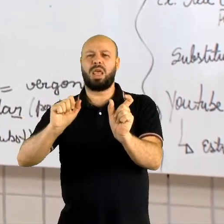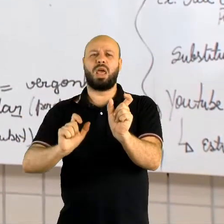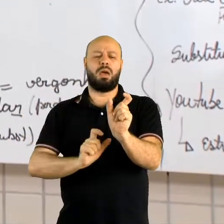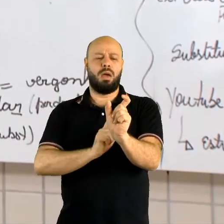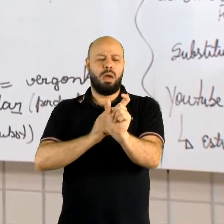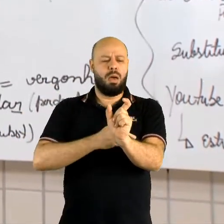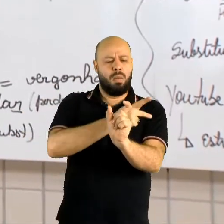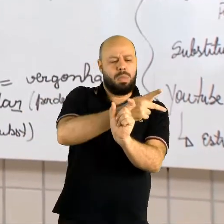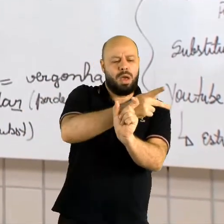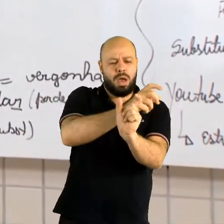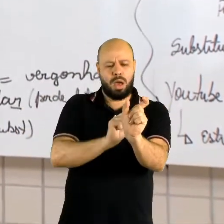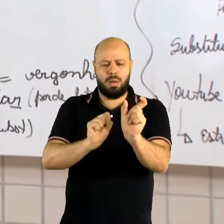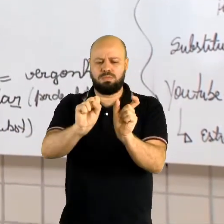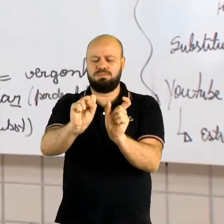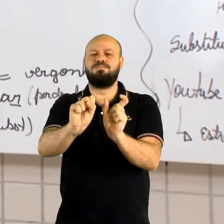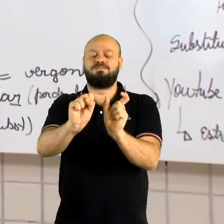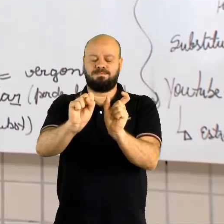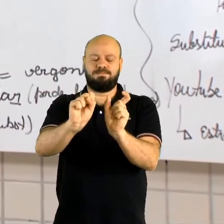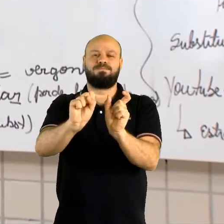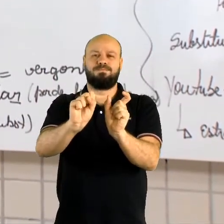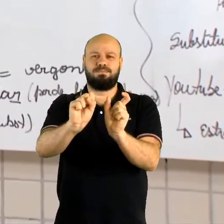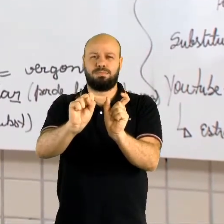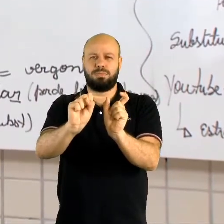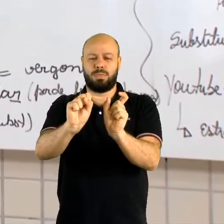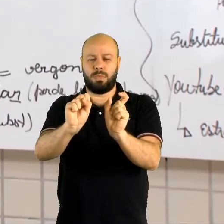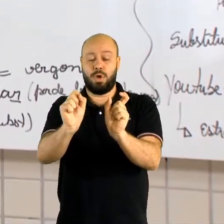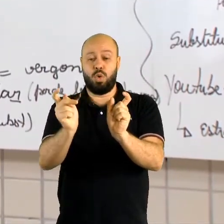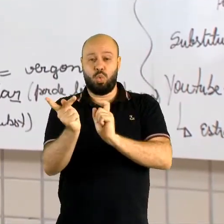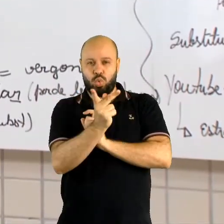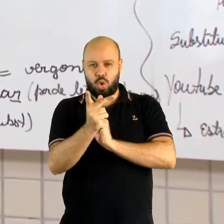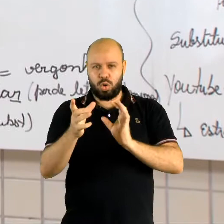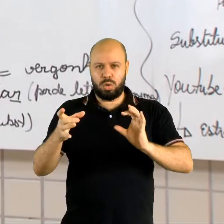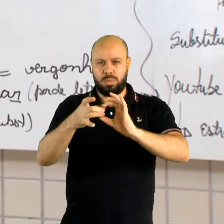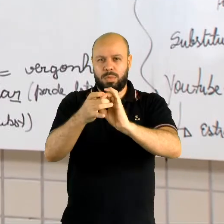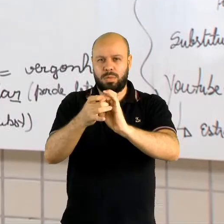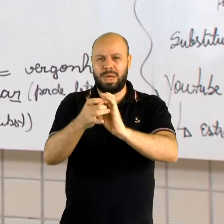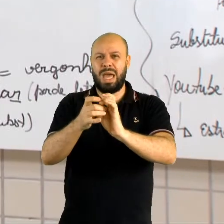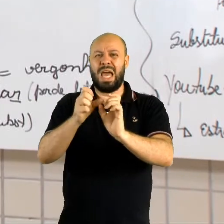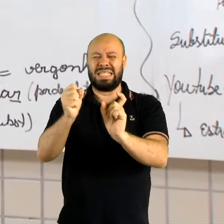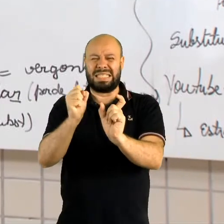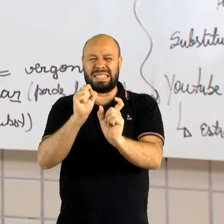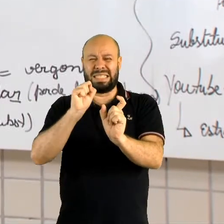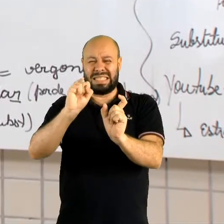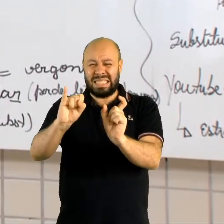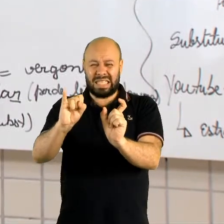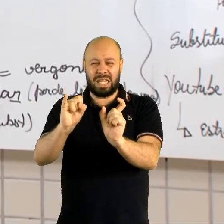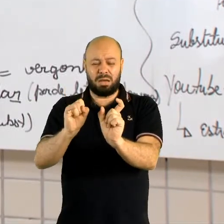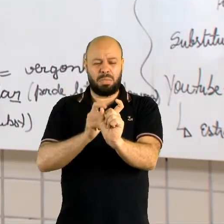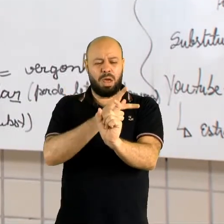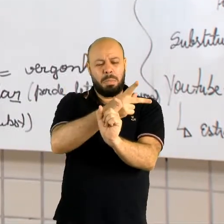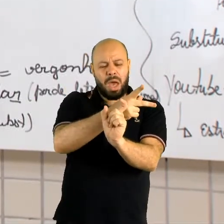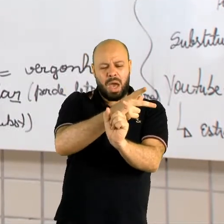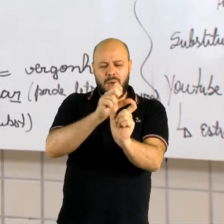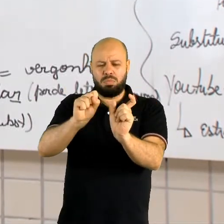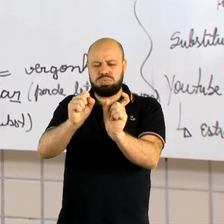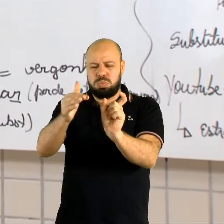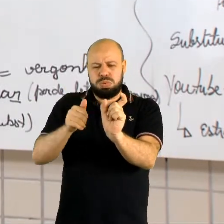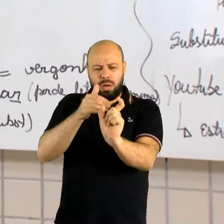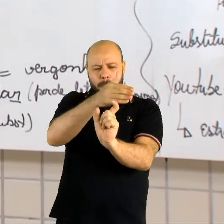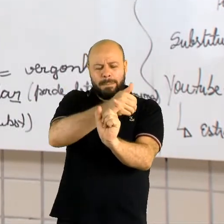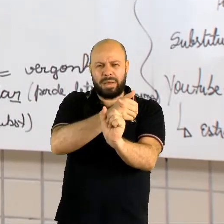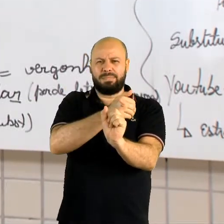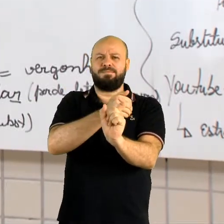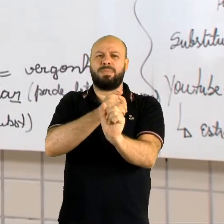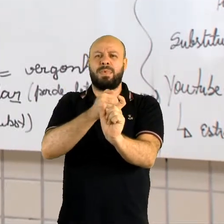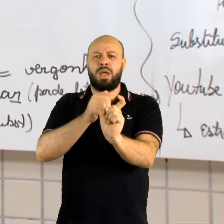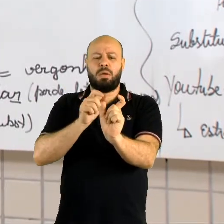eu tenho prefixo e sufixo. Se eu tirar o sufixo, o prefixo e o sufixo, a palavra vai ficar